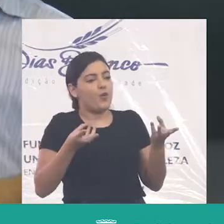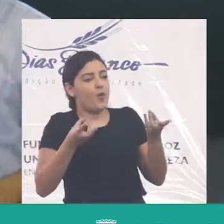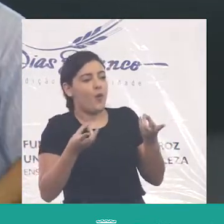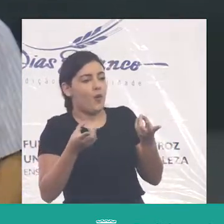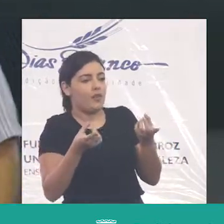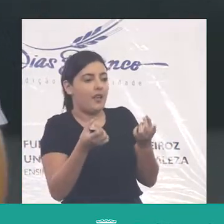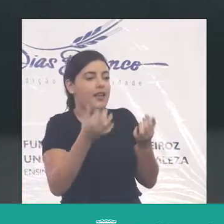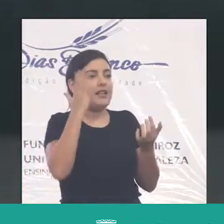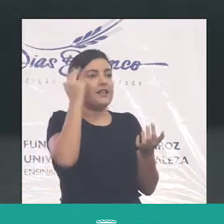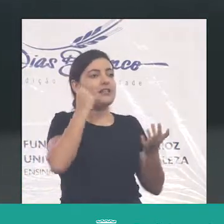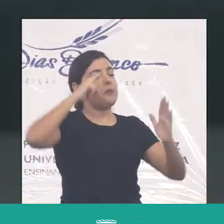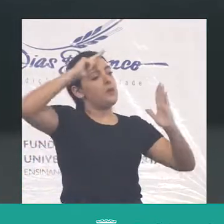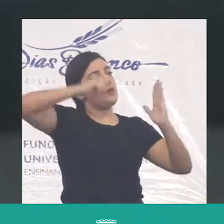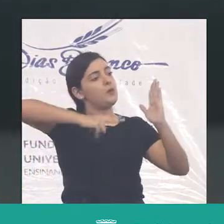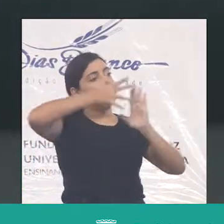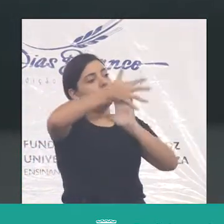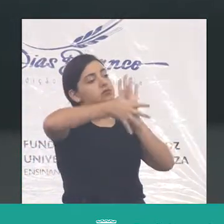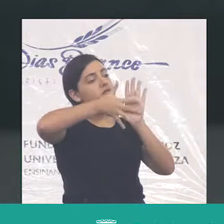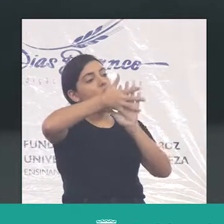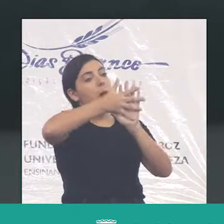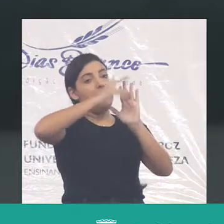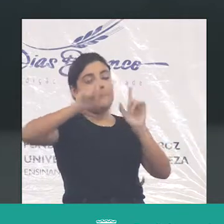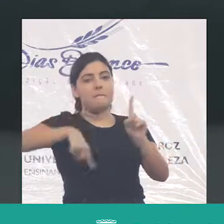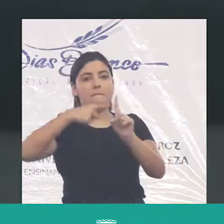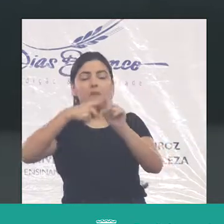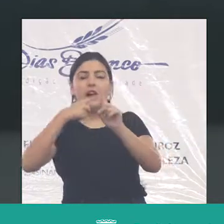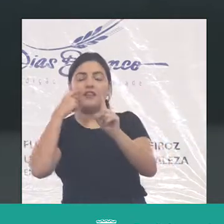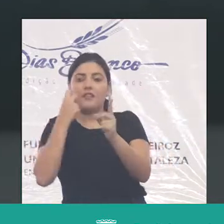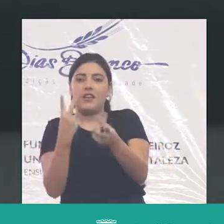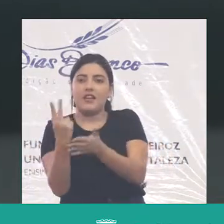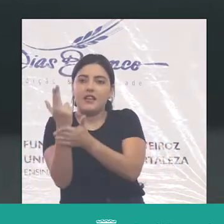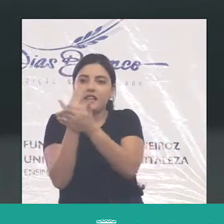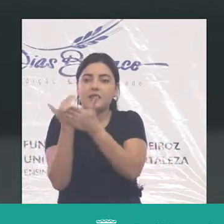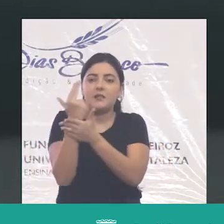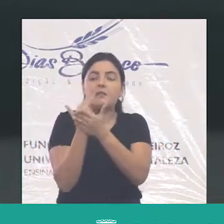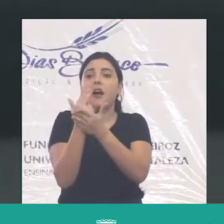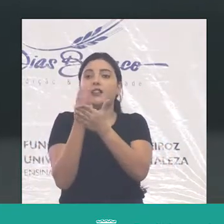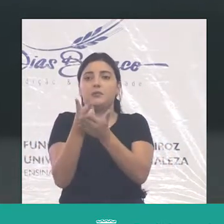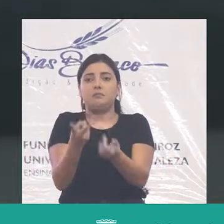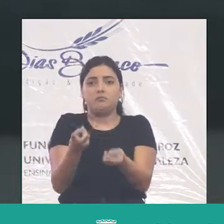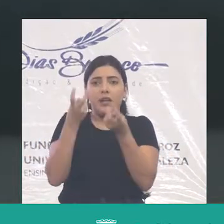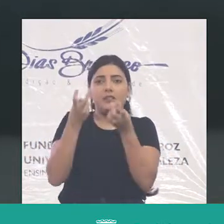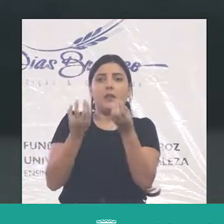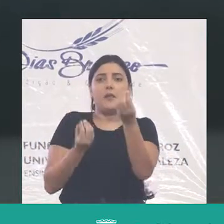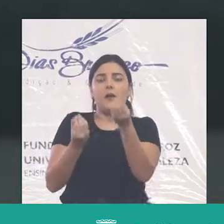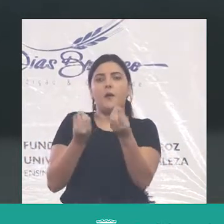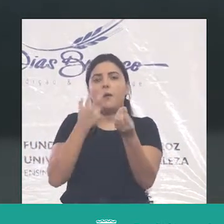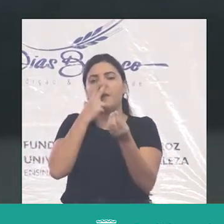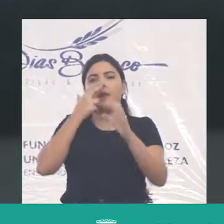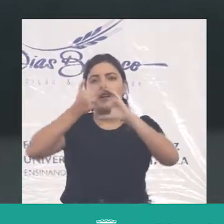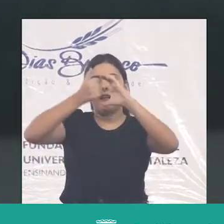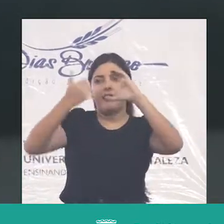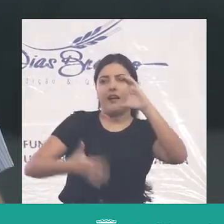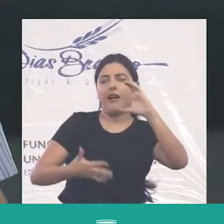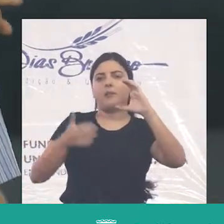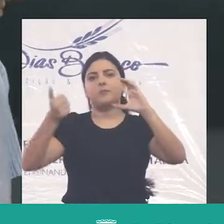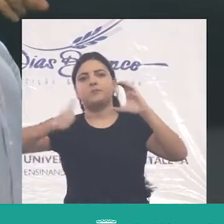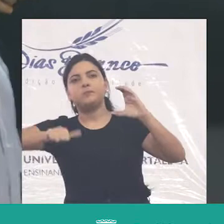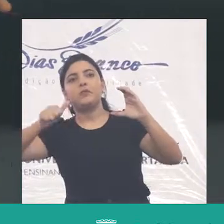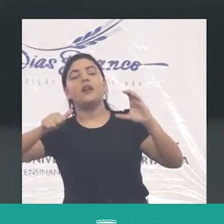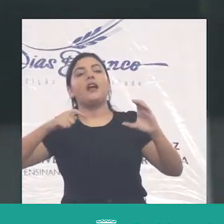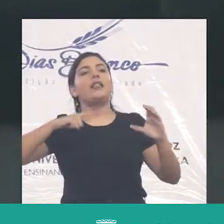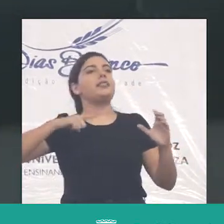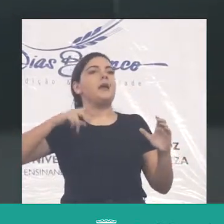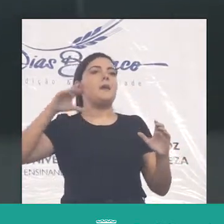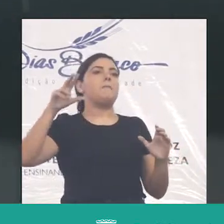conseguir fazer a leitura da imagem. Vocês estão lendo uma imagem. Do mesmo jeito que o professor de artes,